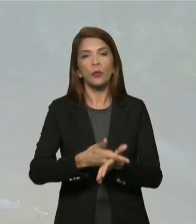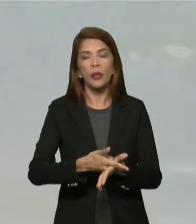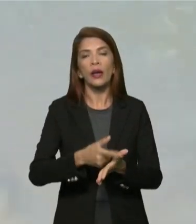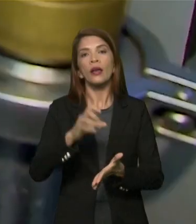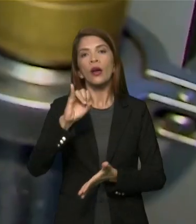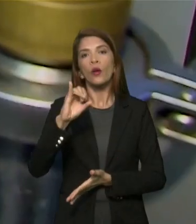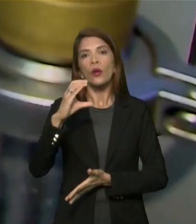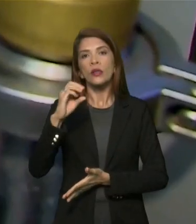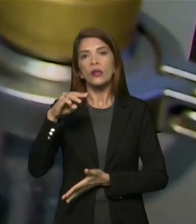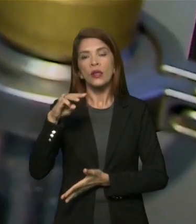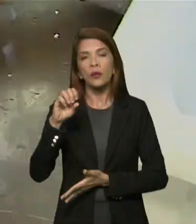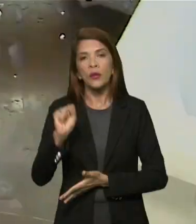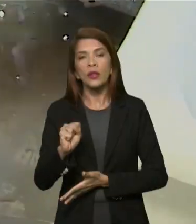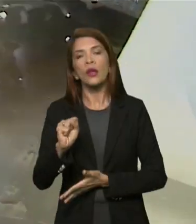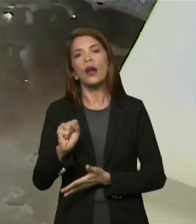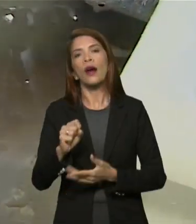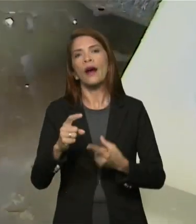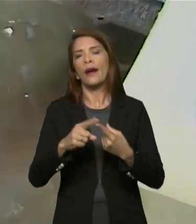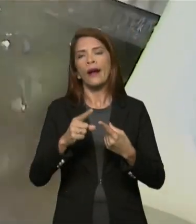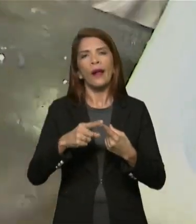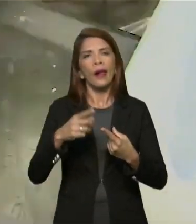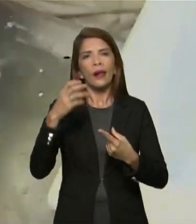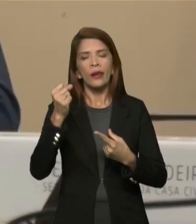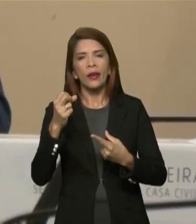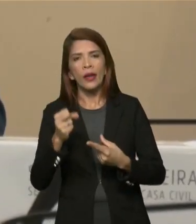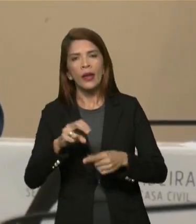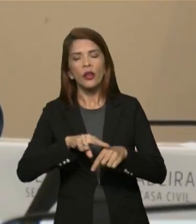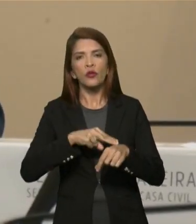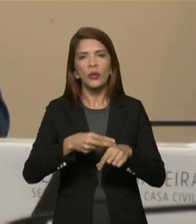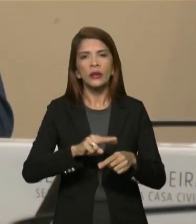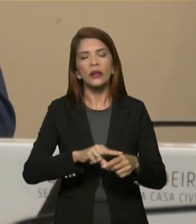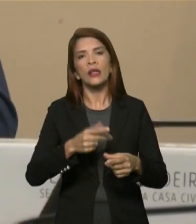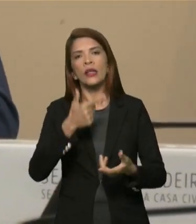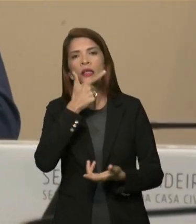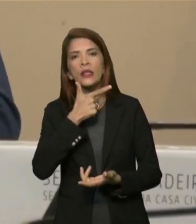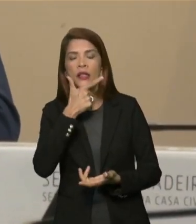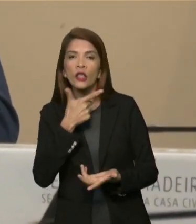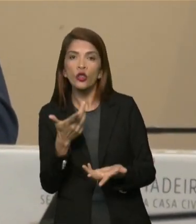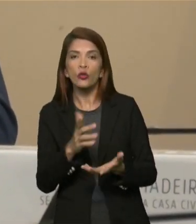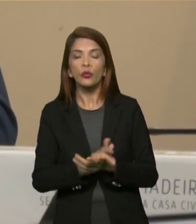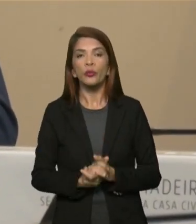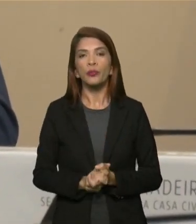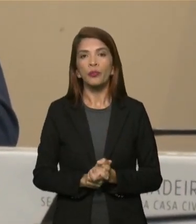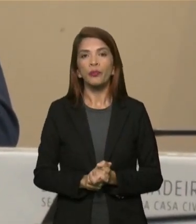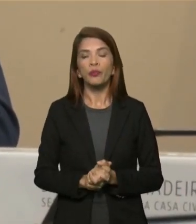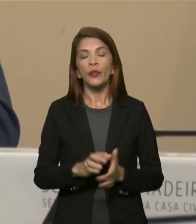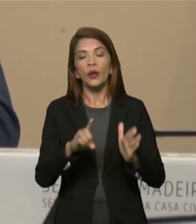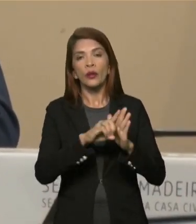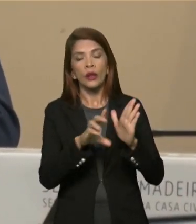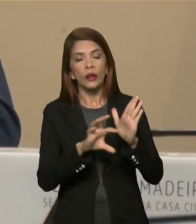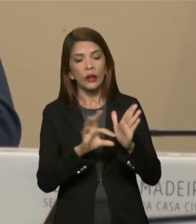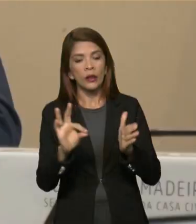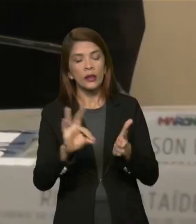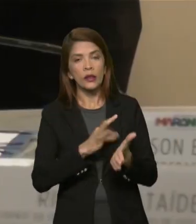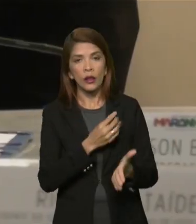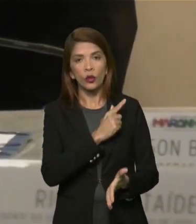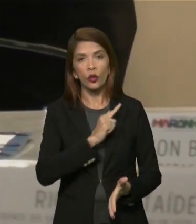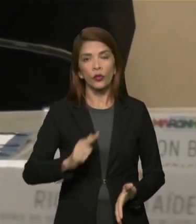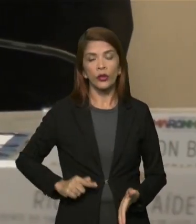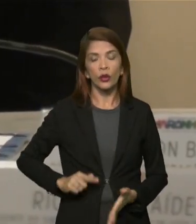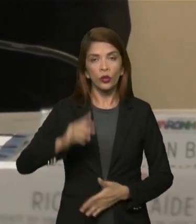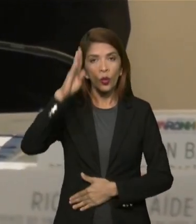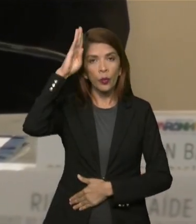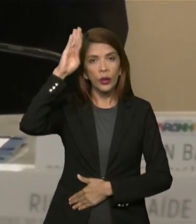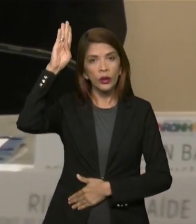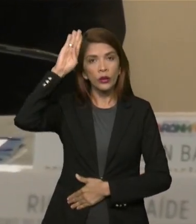contempla produtos como leite, iogurte, manteiga e queijos. O decreto, assinado pelo governador Carlos Brandão no Salão de Atos do